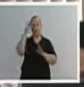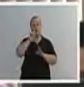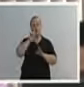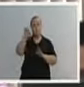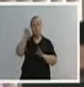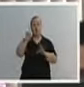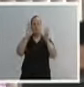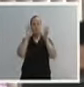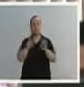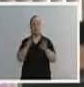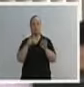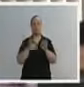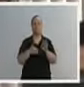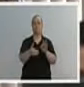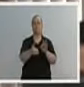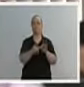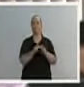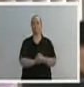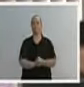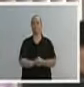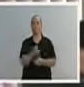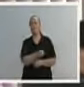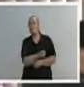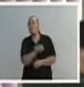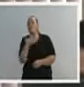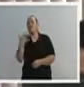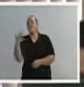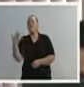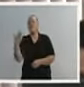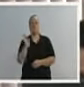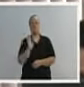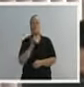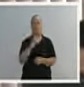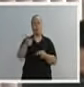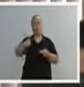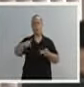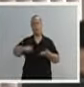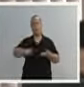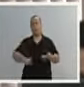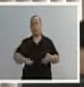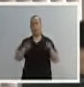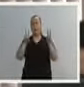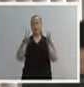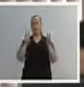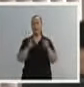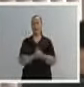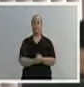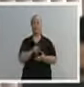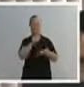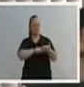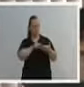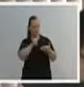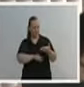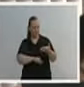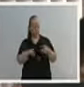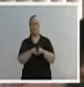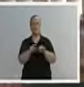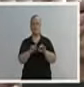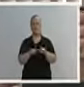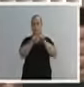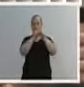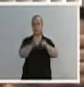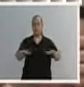a questão da Operação Tapete Negro. Quantas vezes se falou nesse microfone da Operação Tapete Negro? Se leu, se escreveu, passou um pouco, o diabo